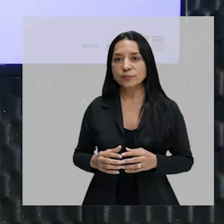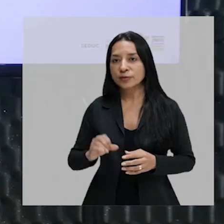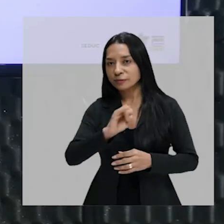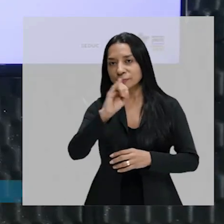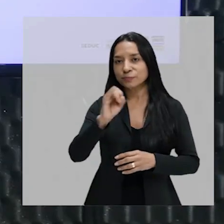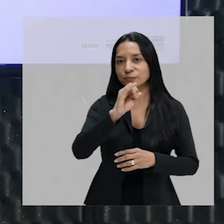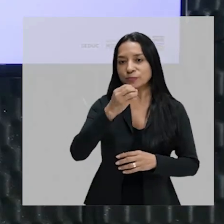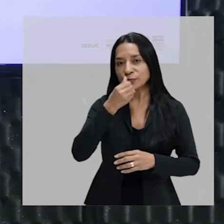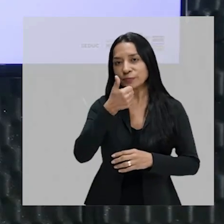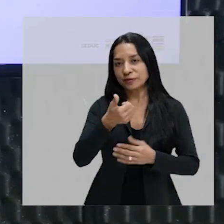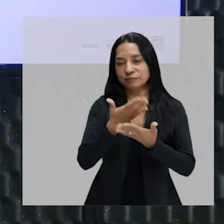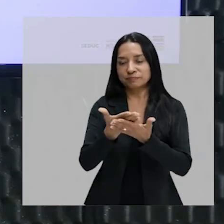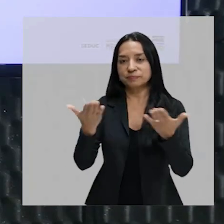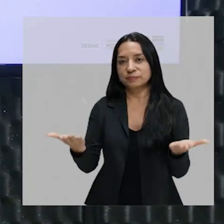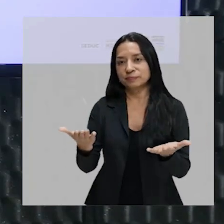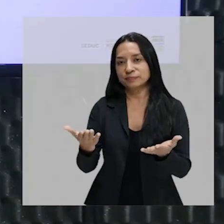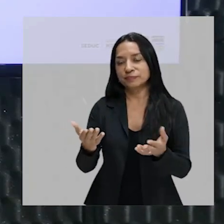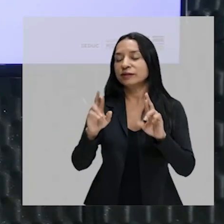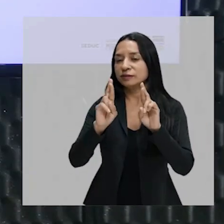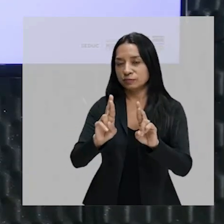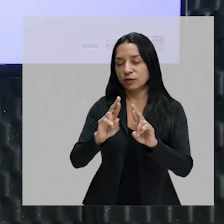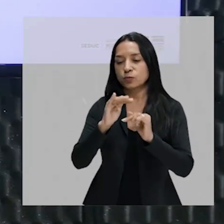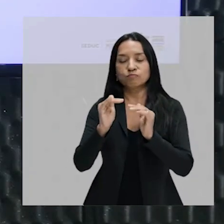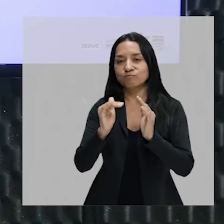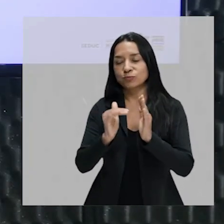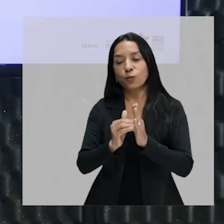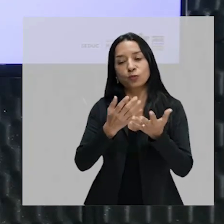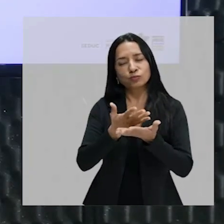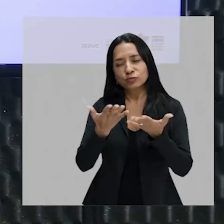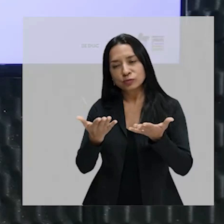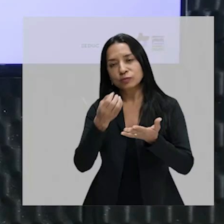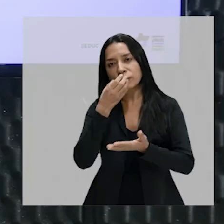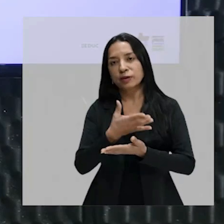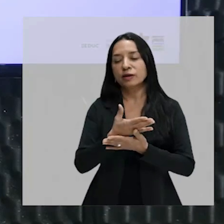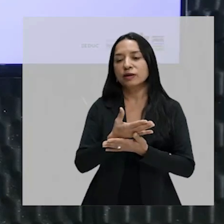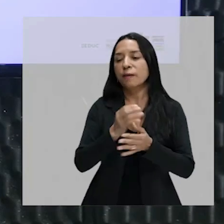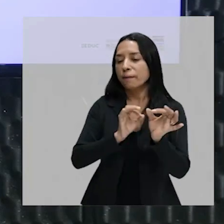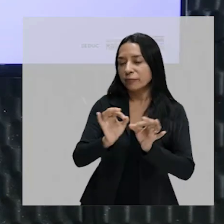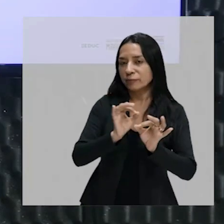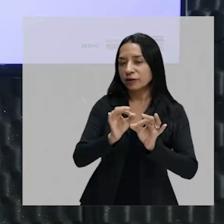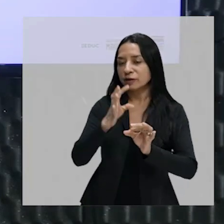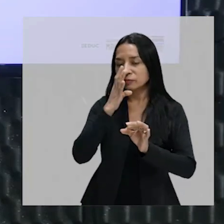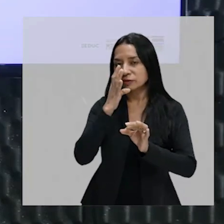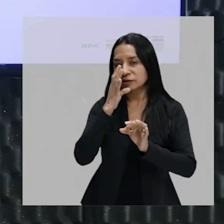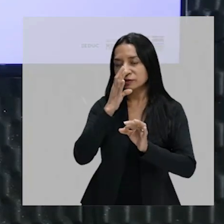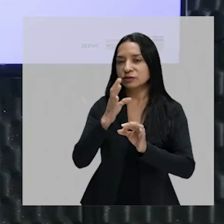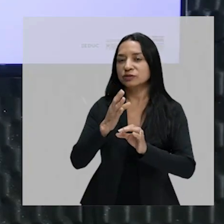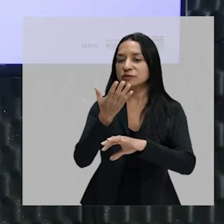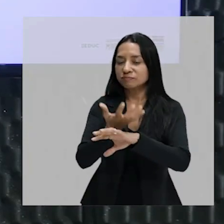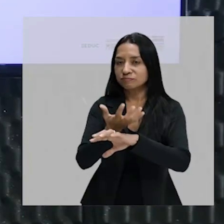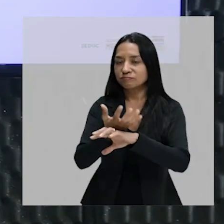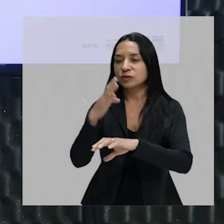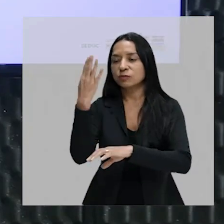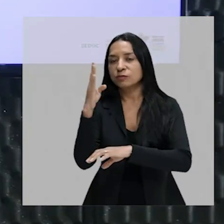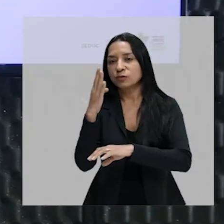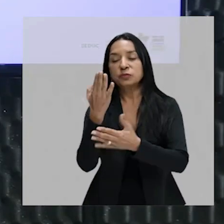fala galerinha tudo bem com vocês Espero que todos estejam bem e preparados para assistir mais uma aula de biologia do fica em casa aprendendo